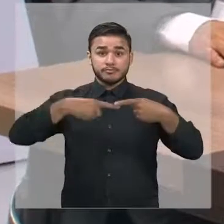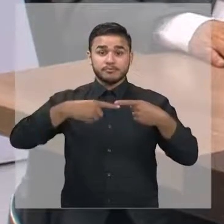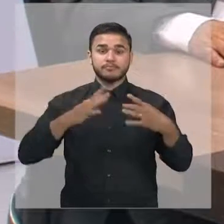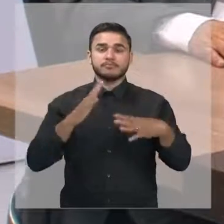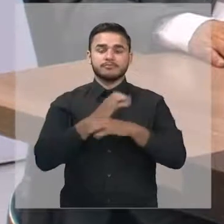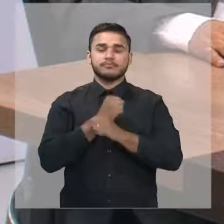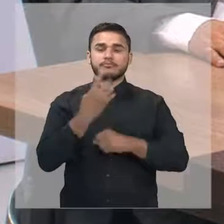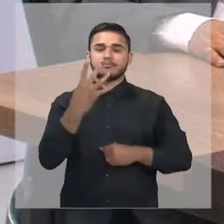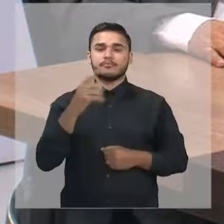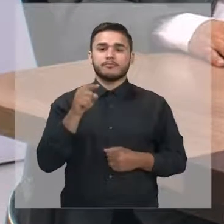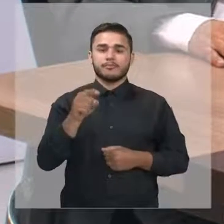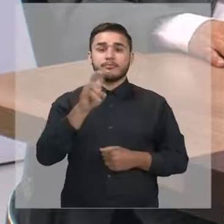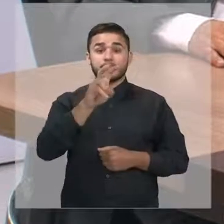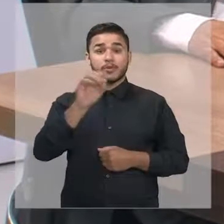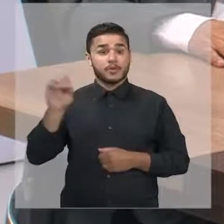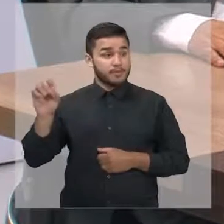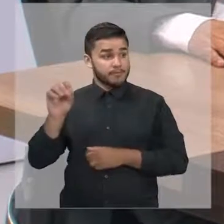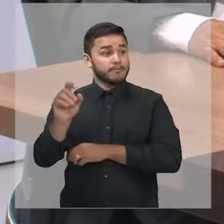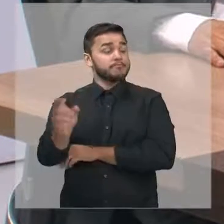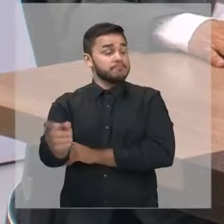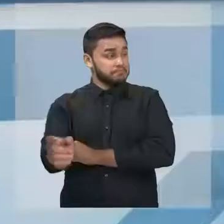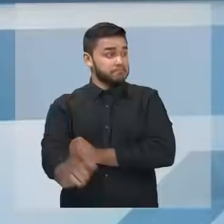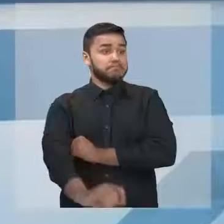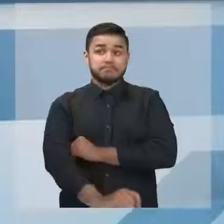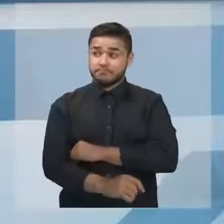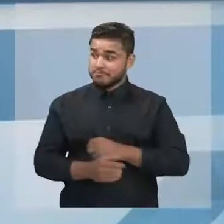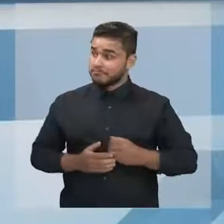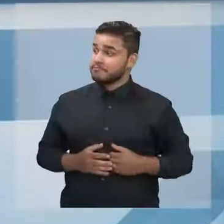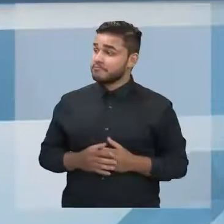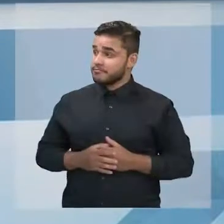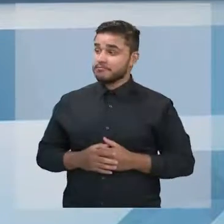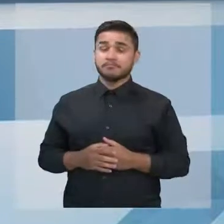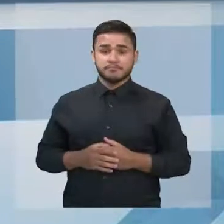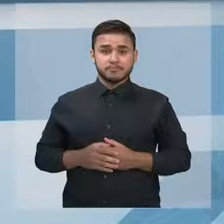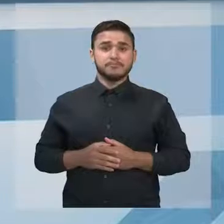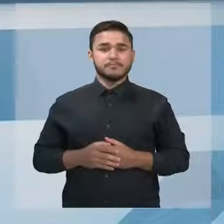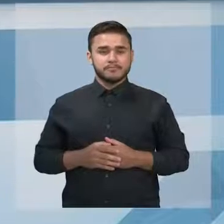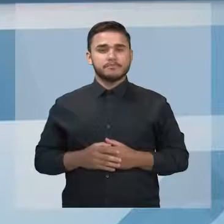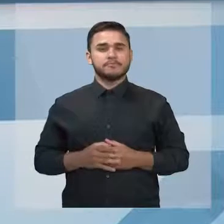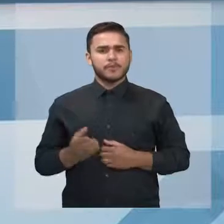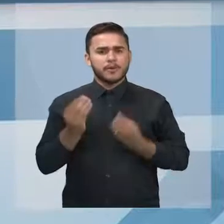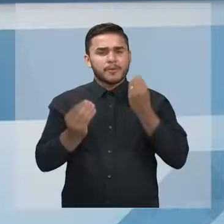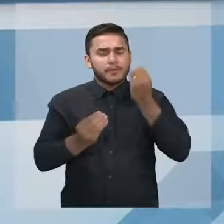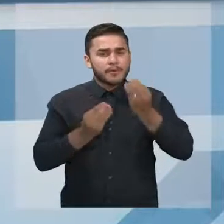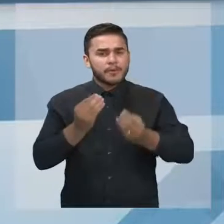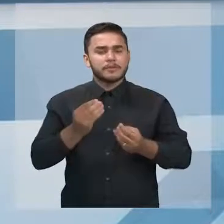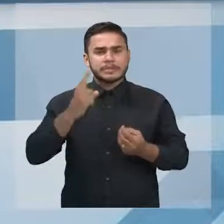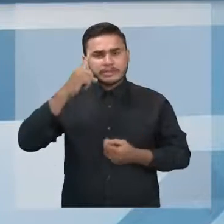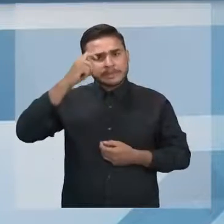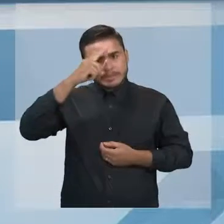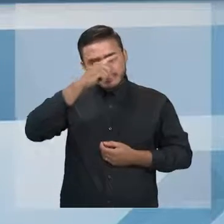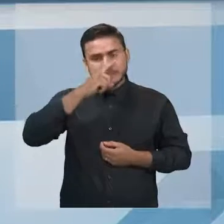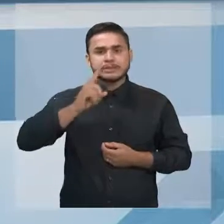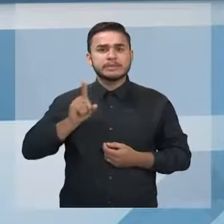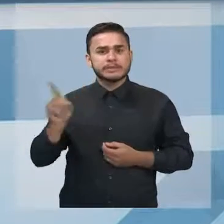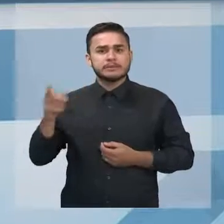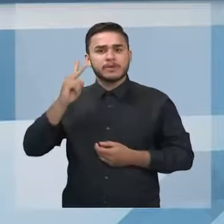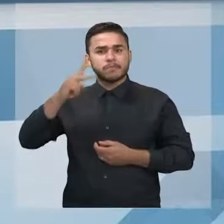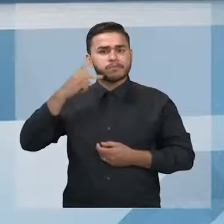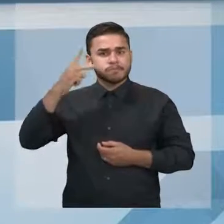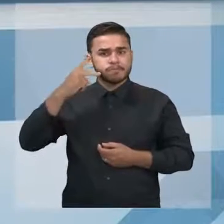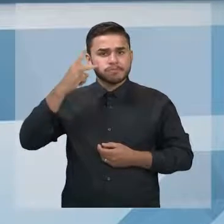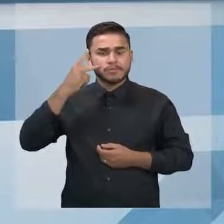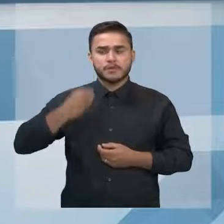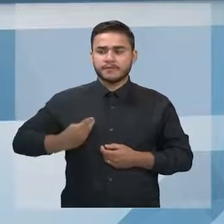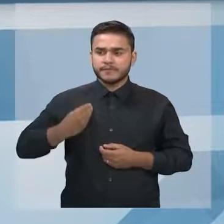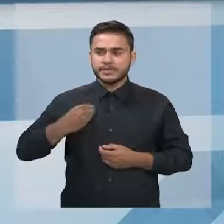difícil está para esse promotor sobreviver com esse salário de miséria, como ele assim qualificou nesse instante. O áudio